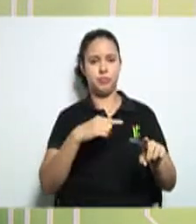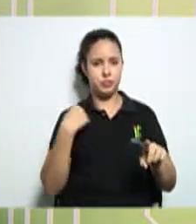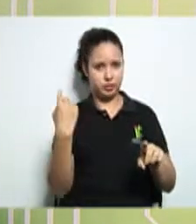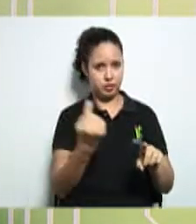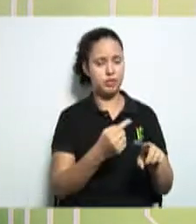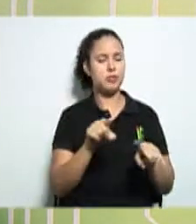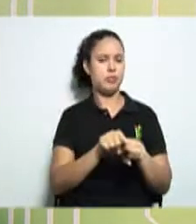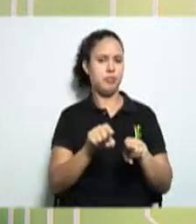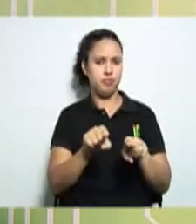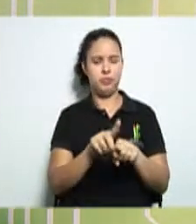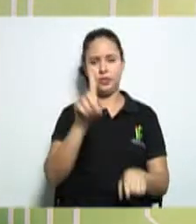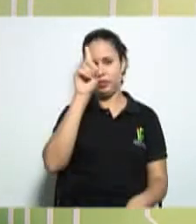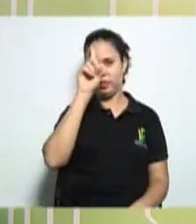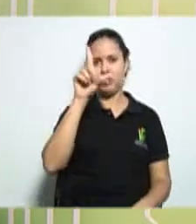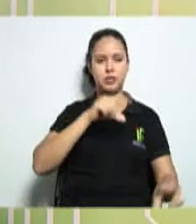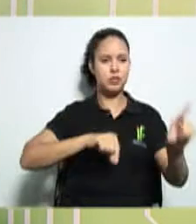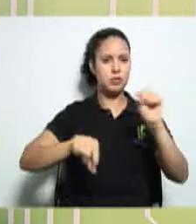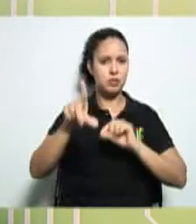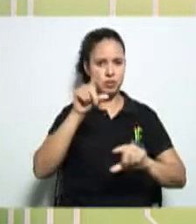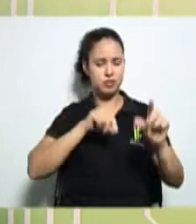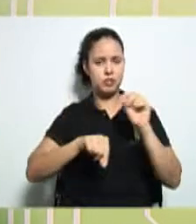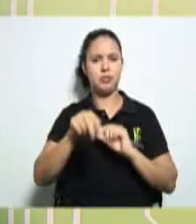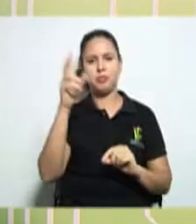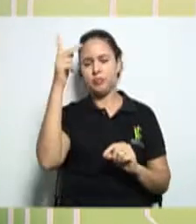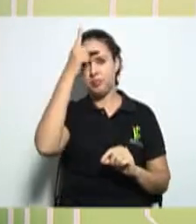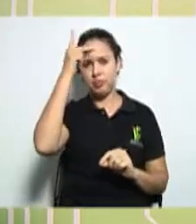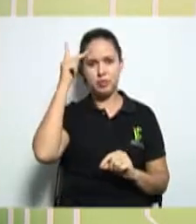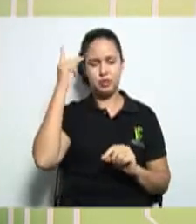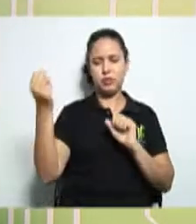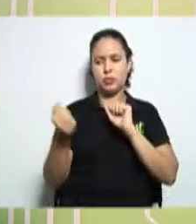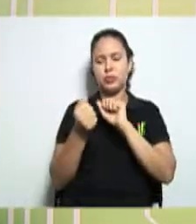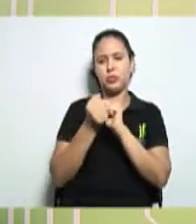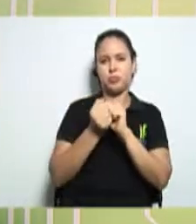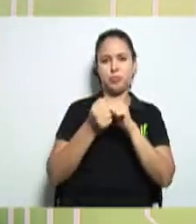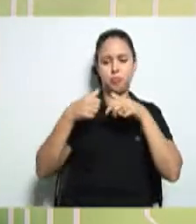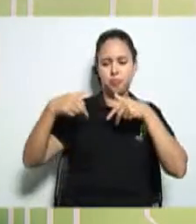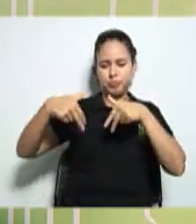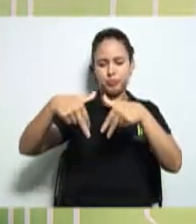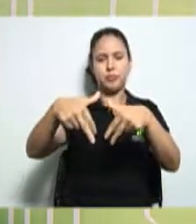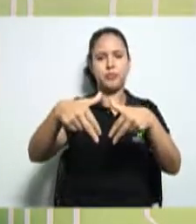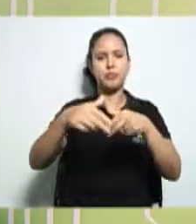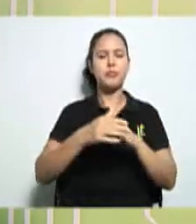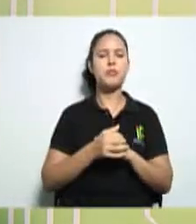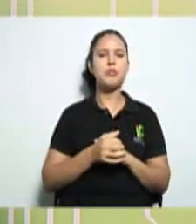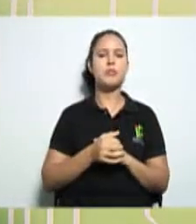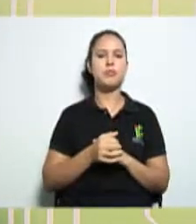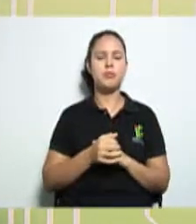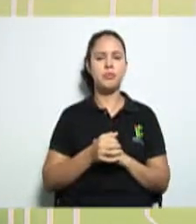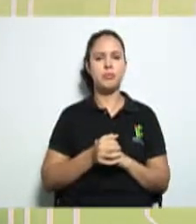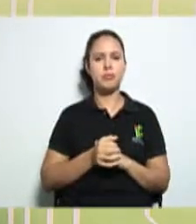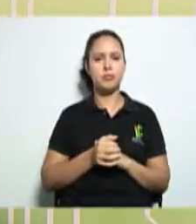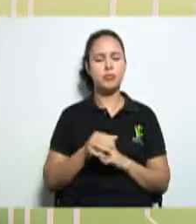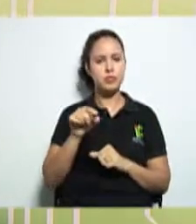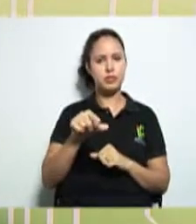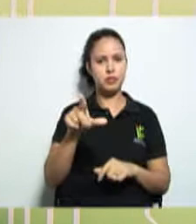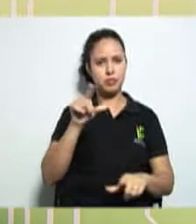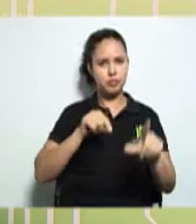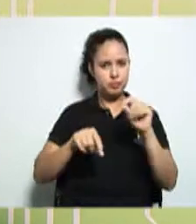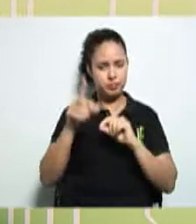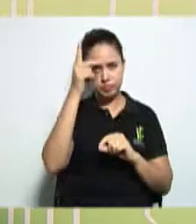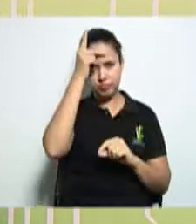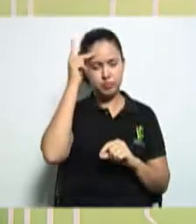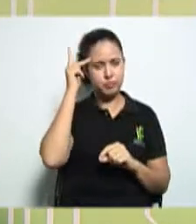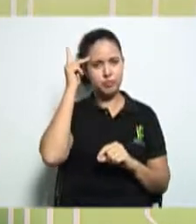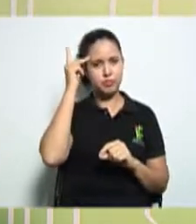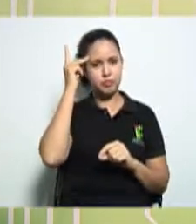dia a dia. Nós escolhemos pessoas para andarmos junto. Você seleciona a pessoa, você escolhe uma